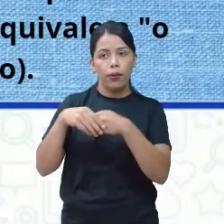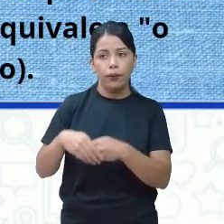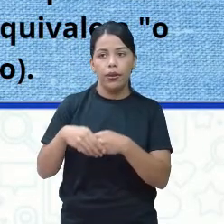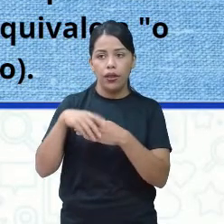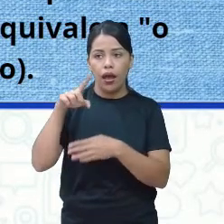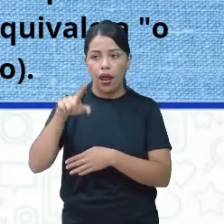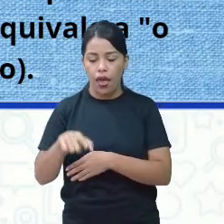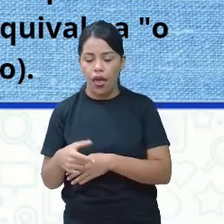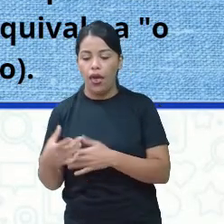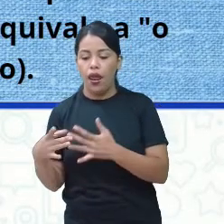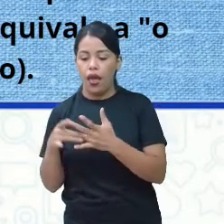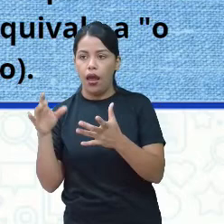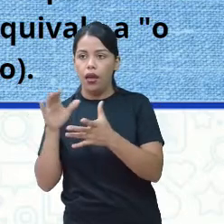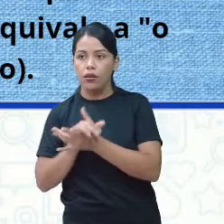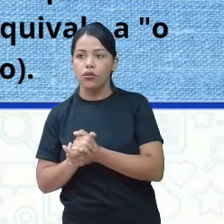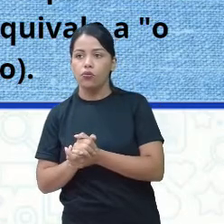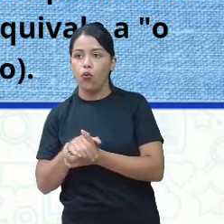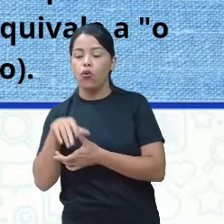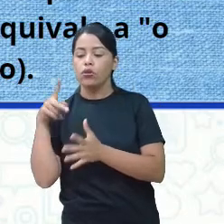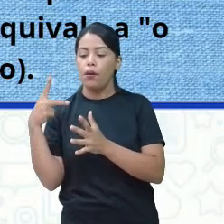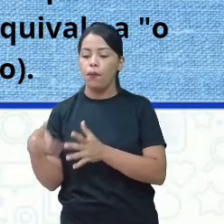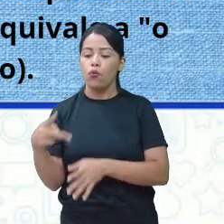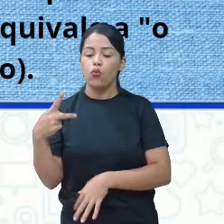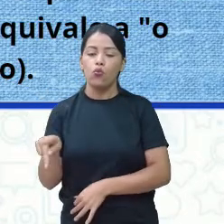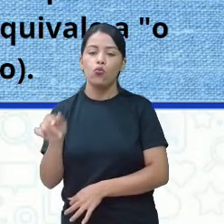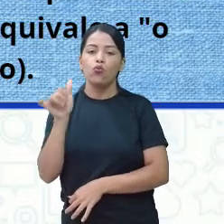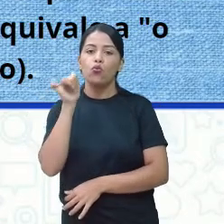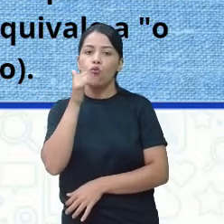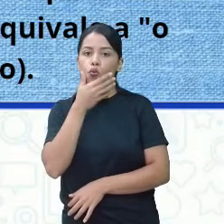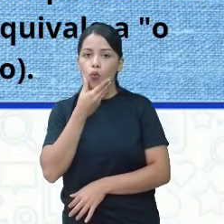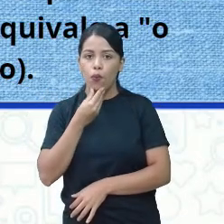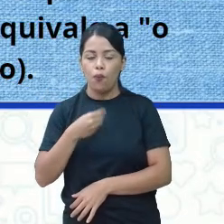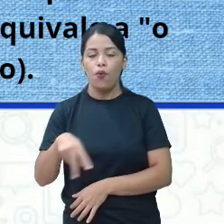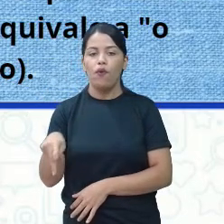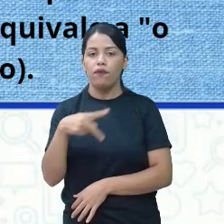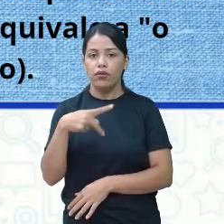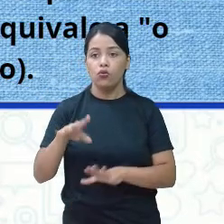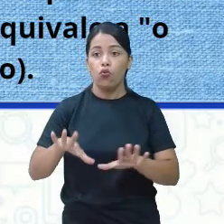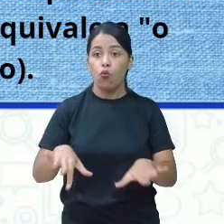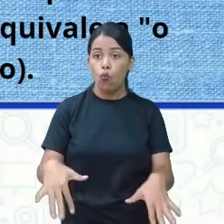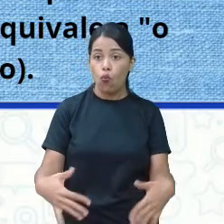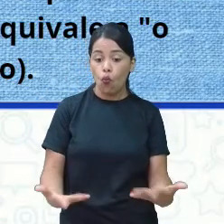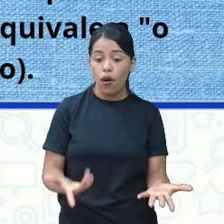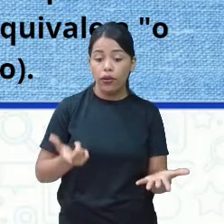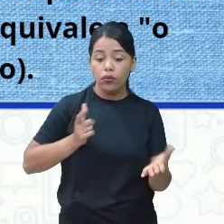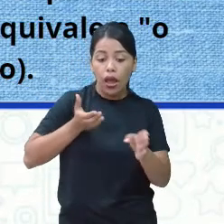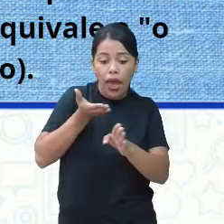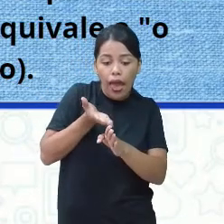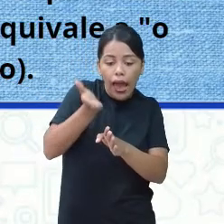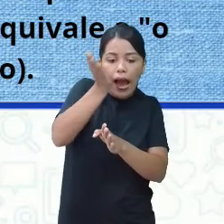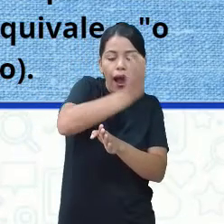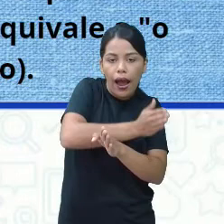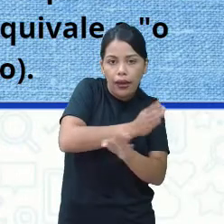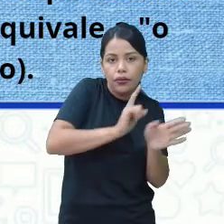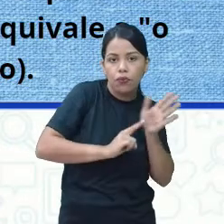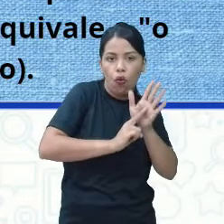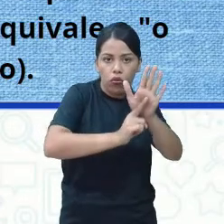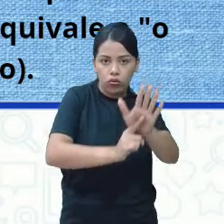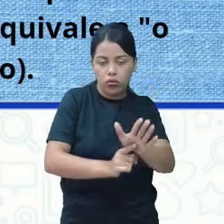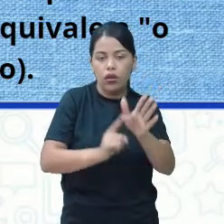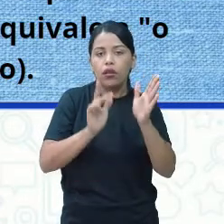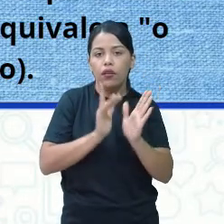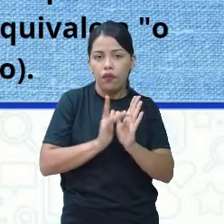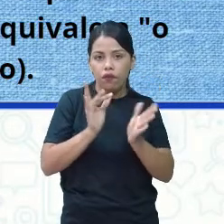parece com o anterior da mulher. Quando o antecedente é explícito, a quem equivale a o qual e